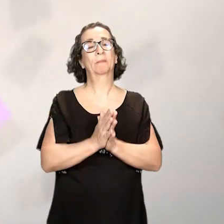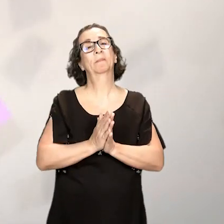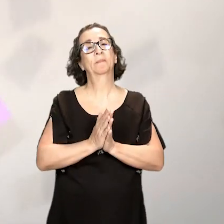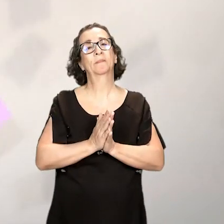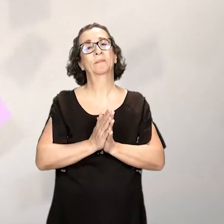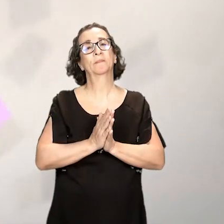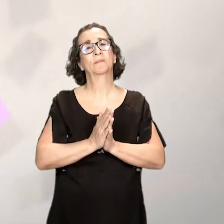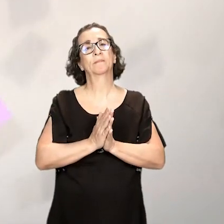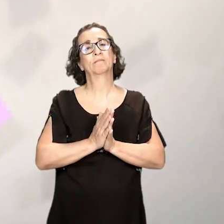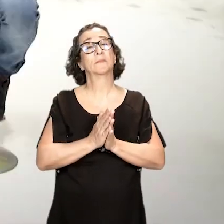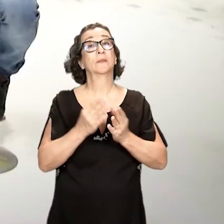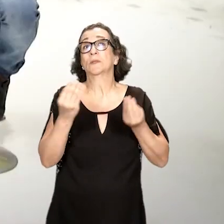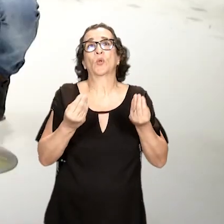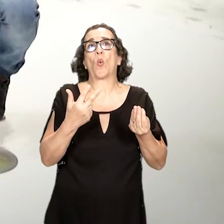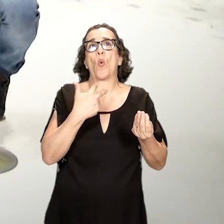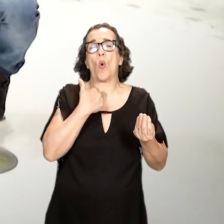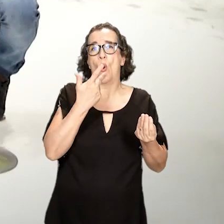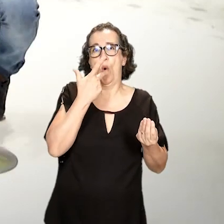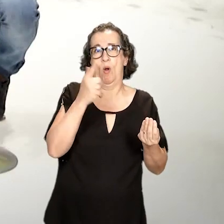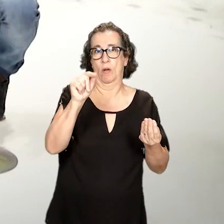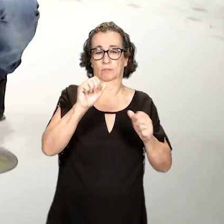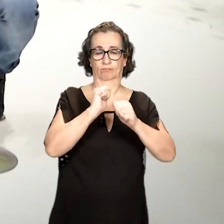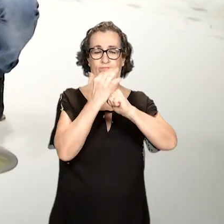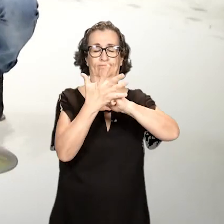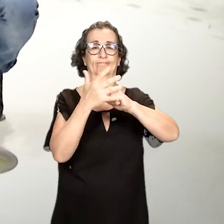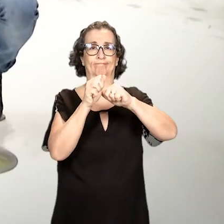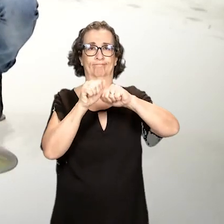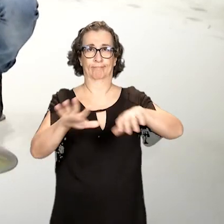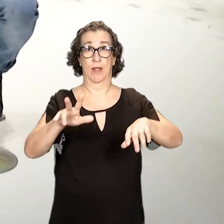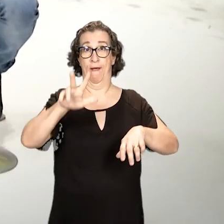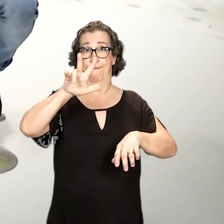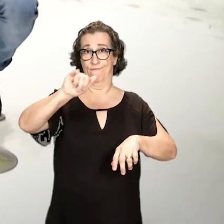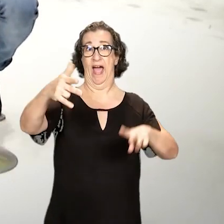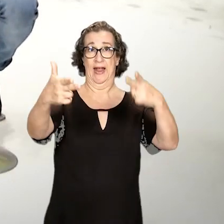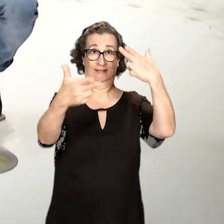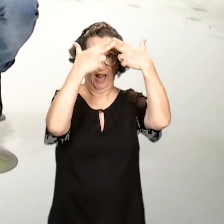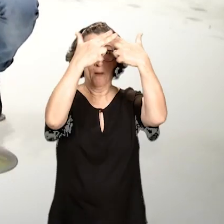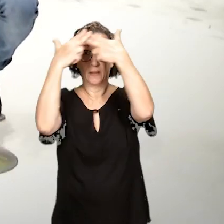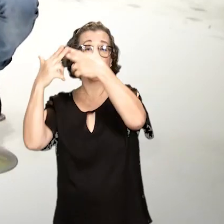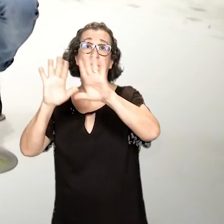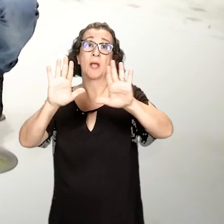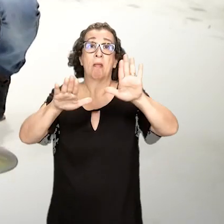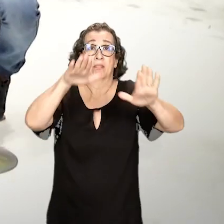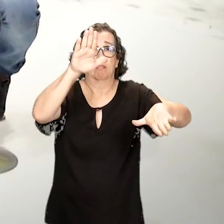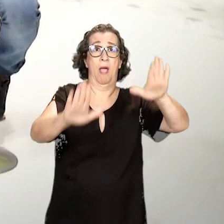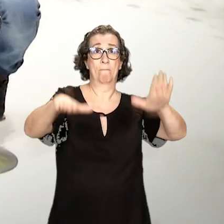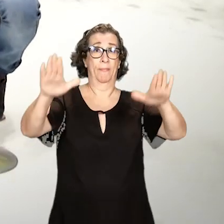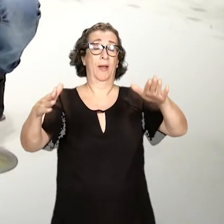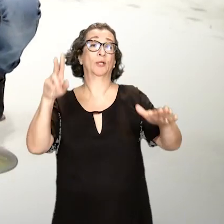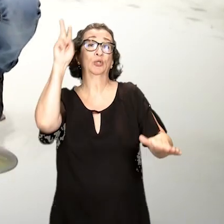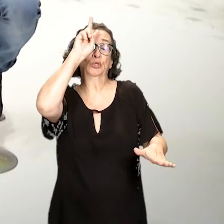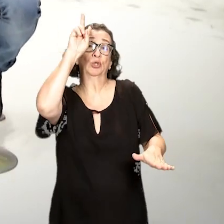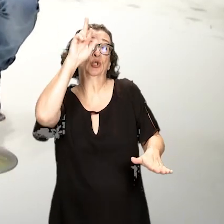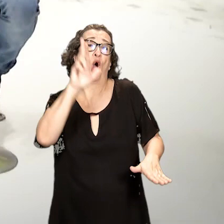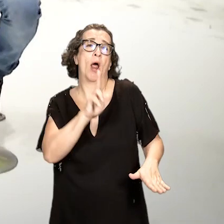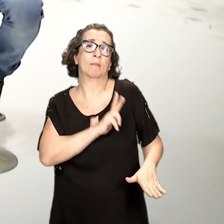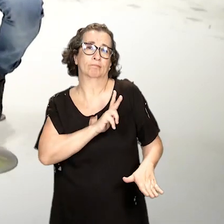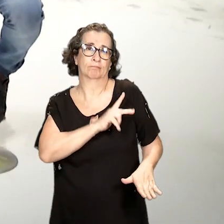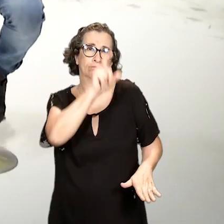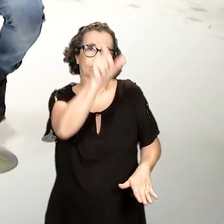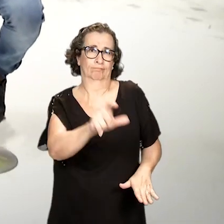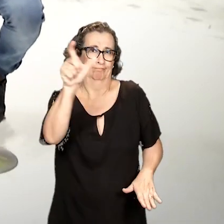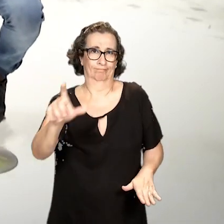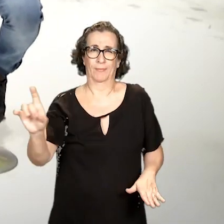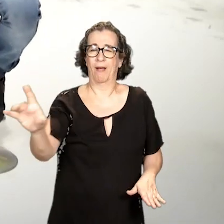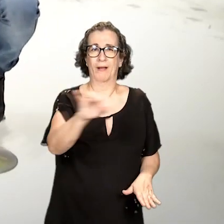a gente não tem como dizer que a pandemia vai ser um evento traumático para todos até porque depende da história pessoal de cada um